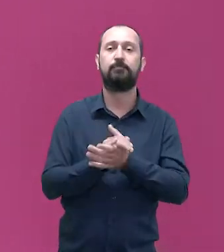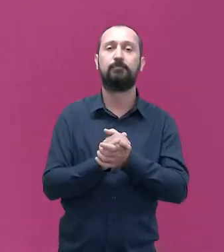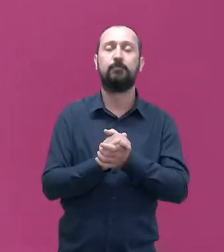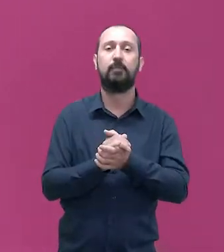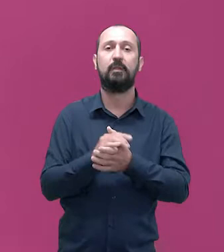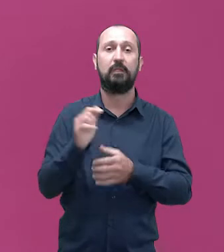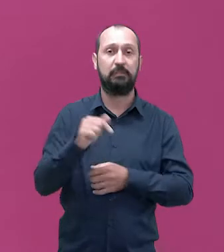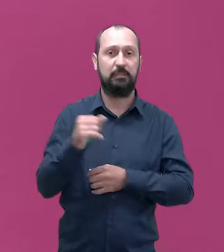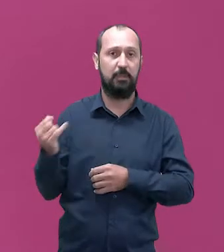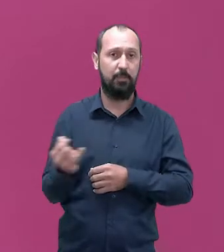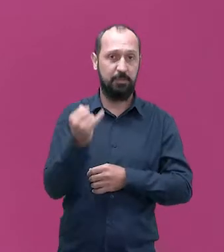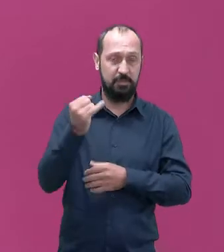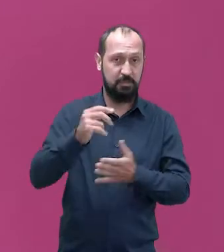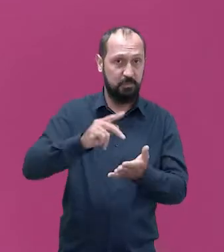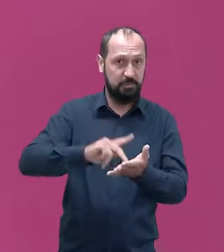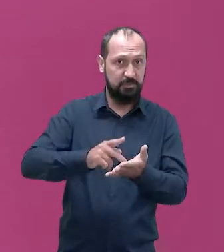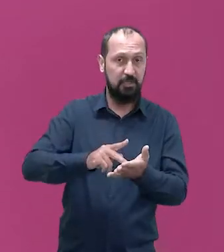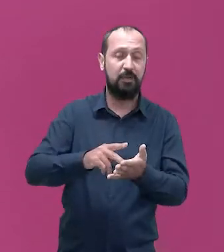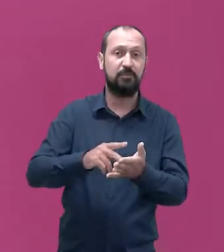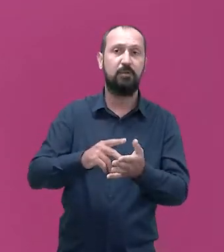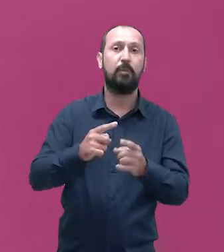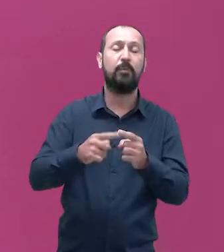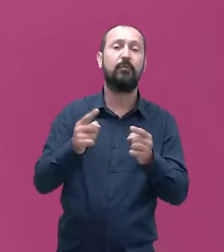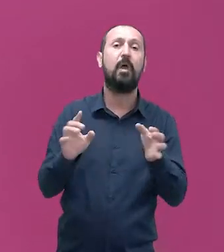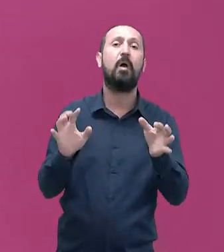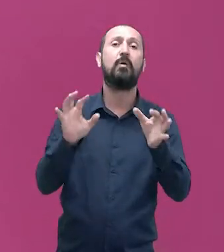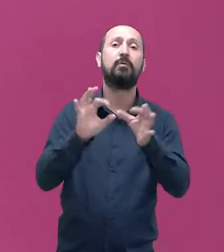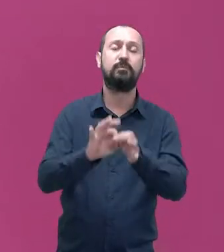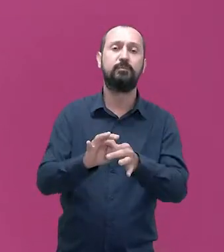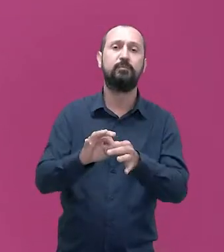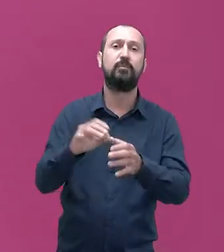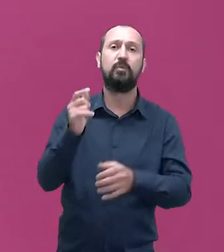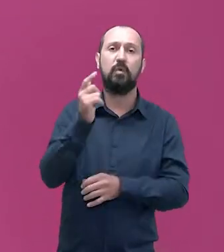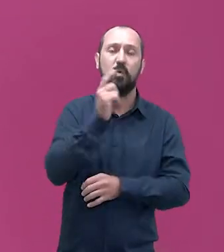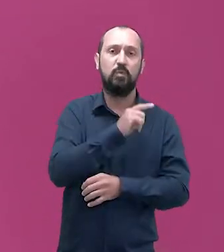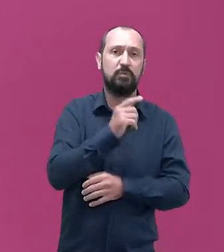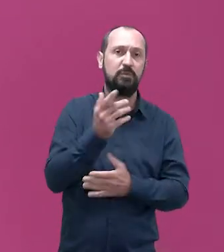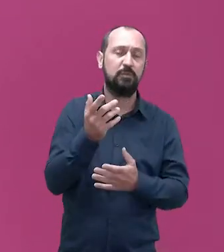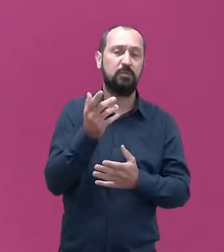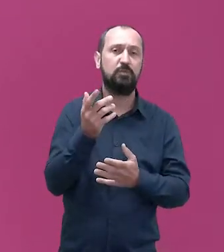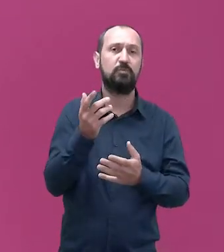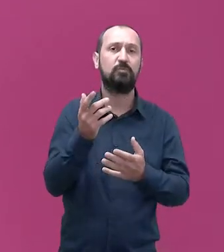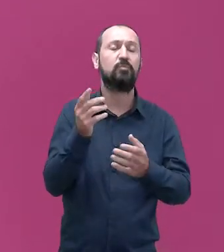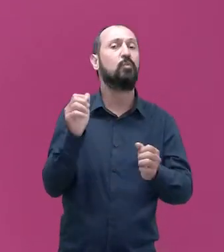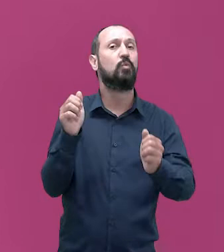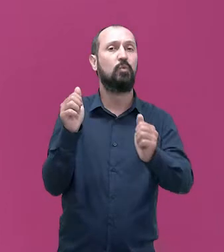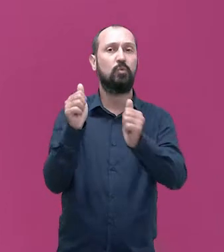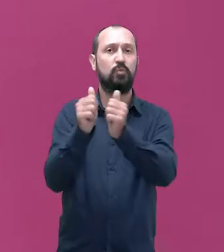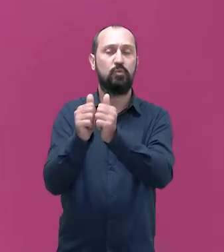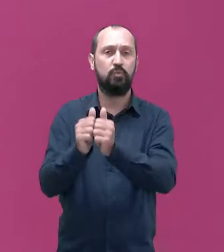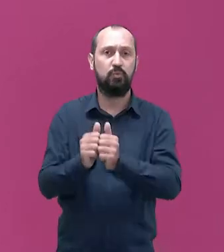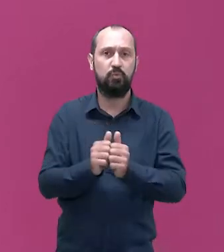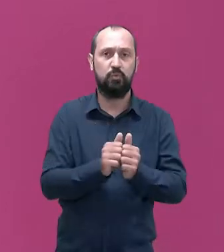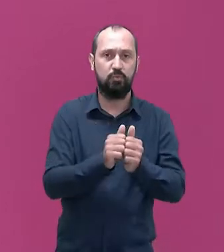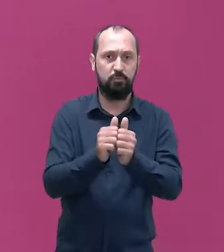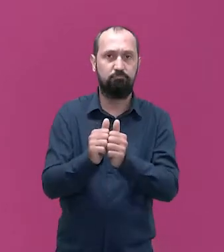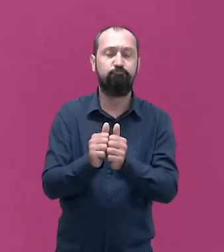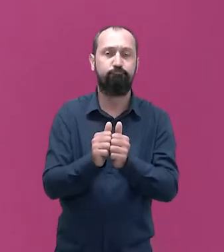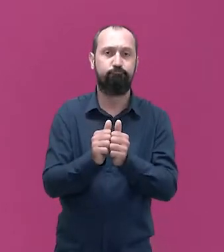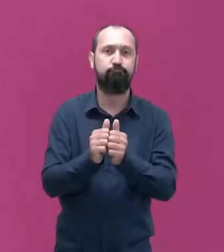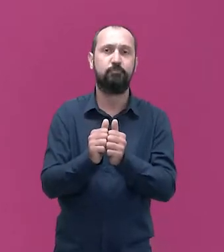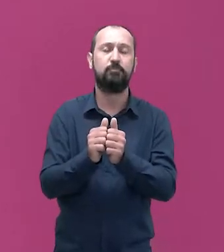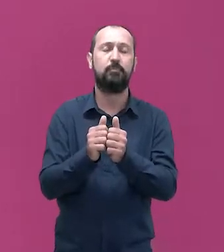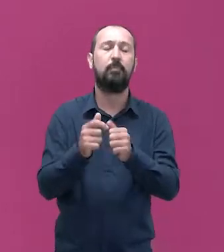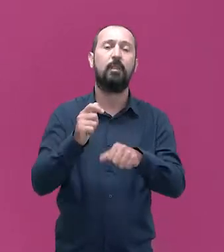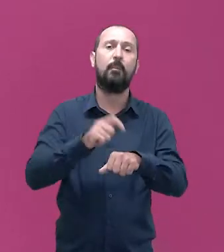um pouco da importância do sindicato, foi a união onde a gente conseguimos juntos, todos